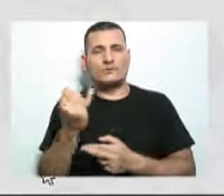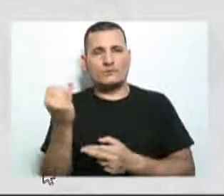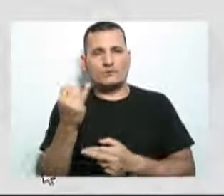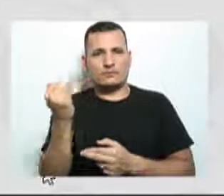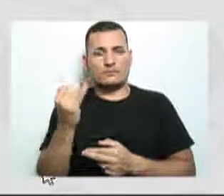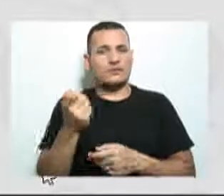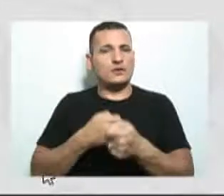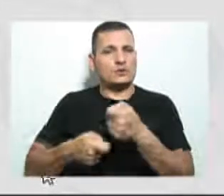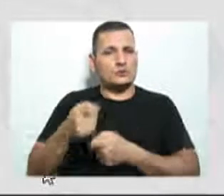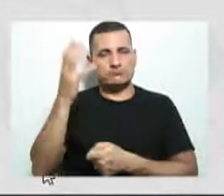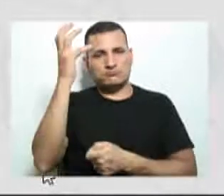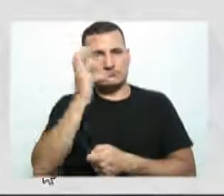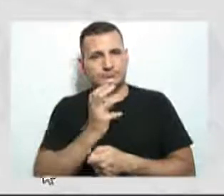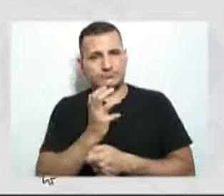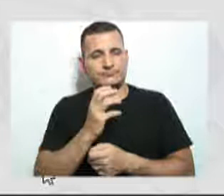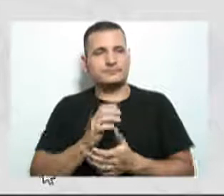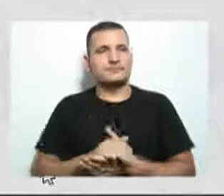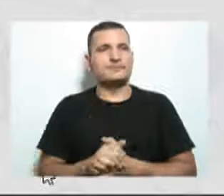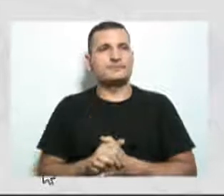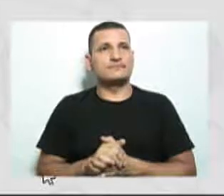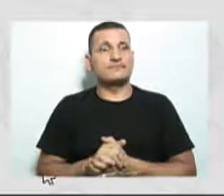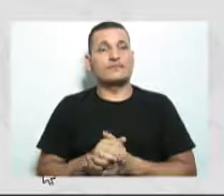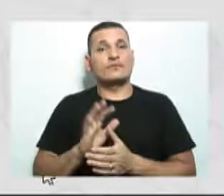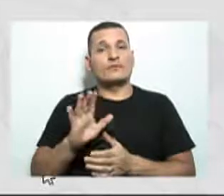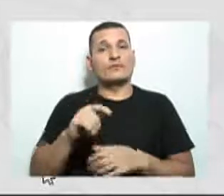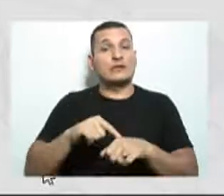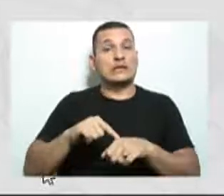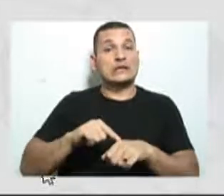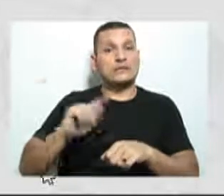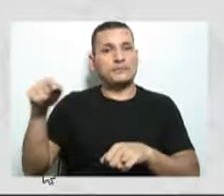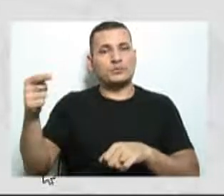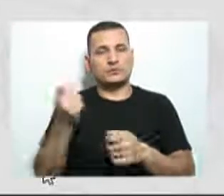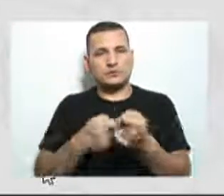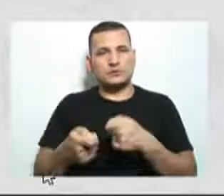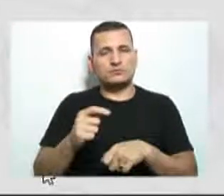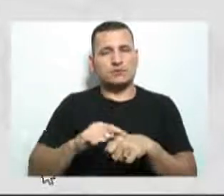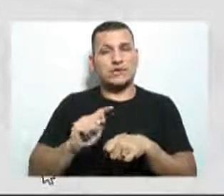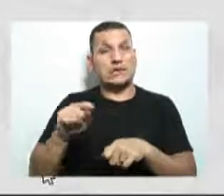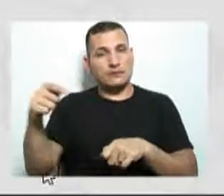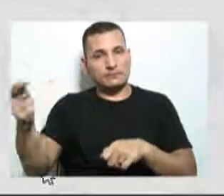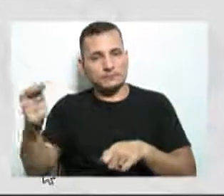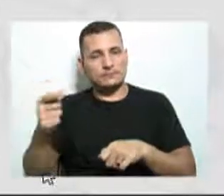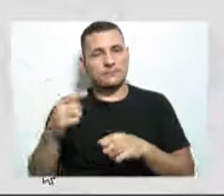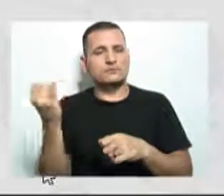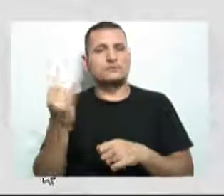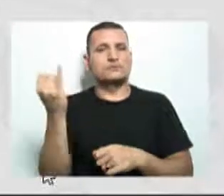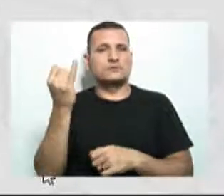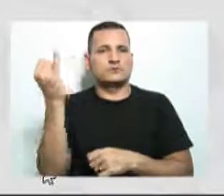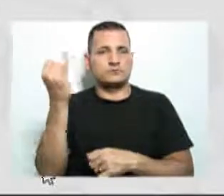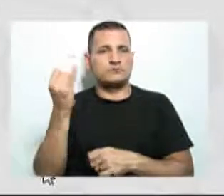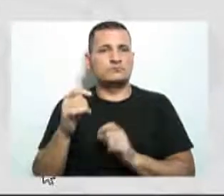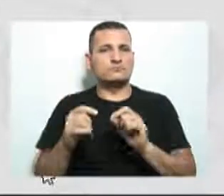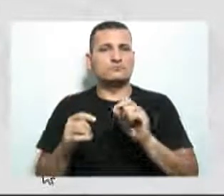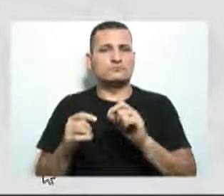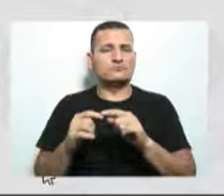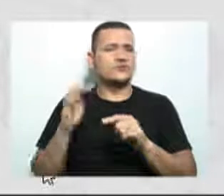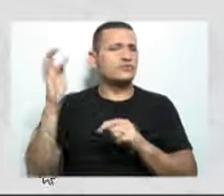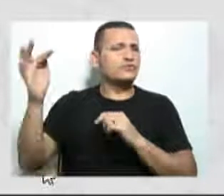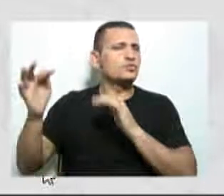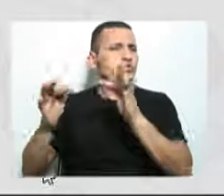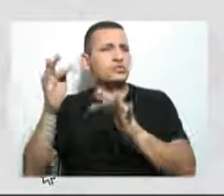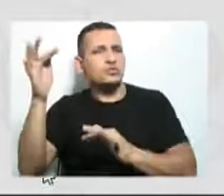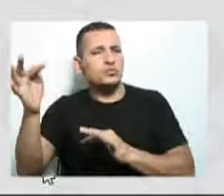levar a negociação a sério. Após negociação, então, é fundamental para que outras negociações